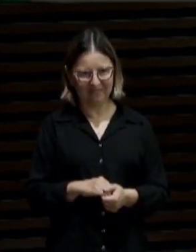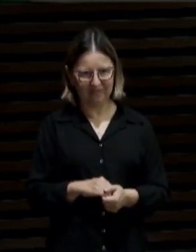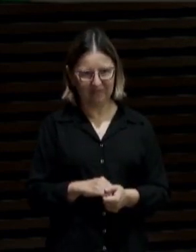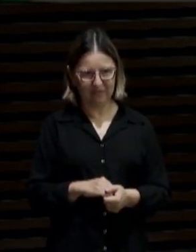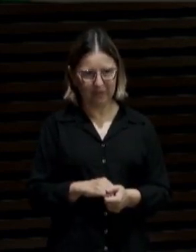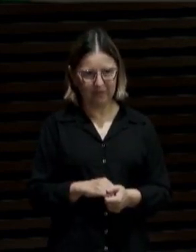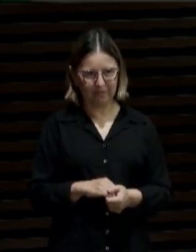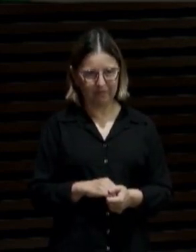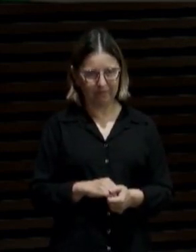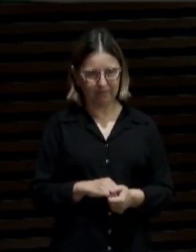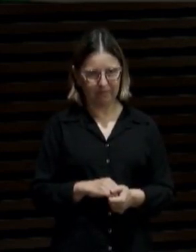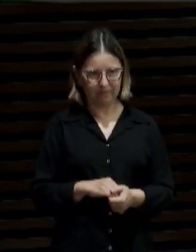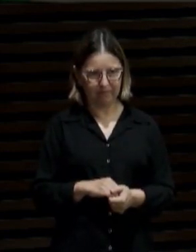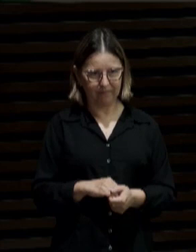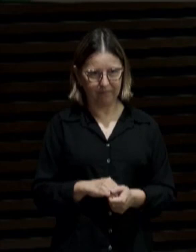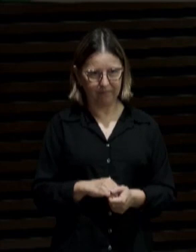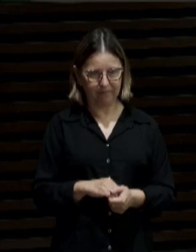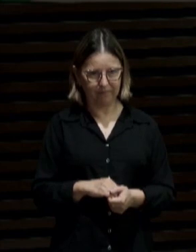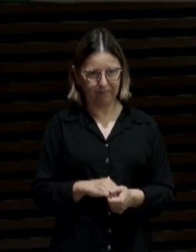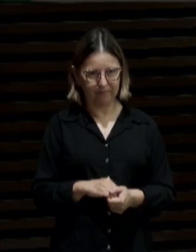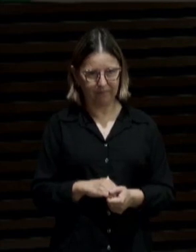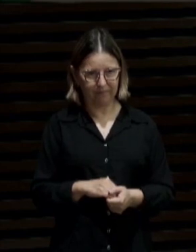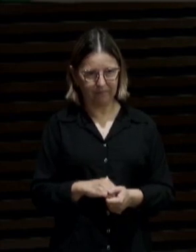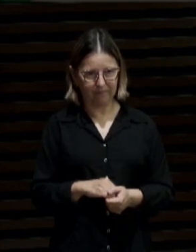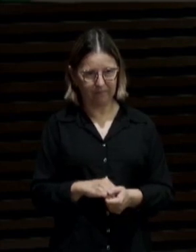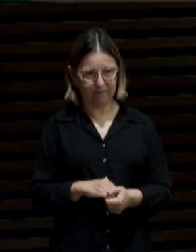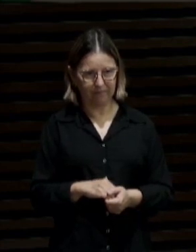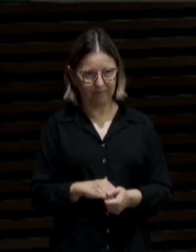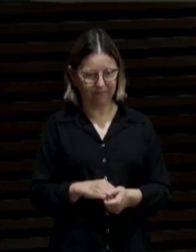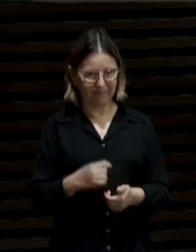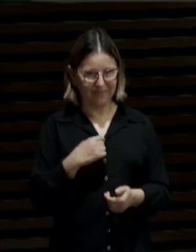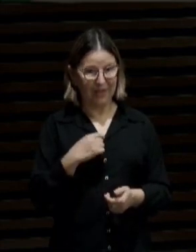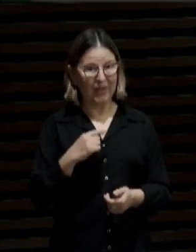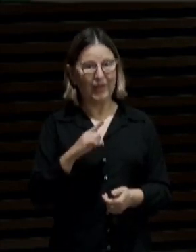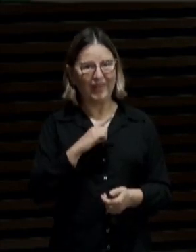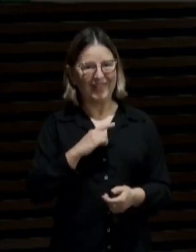eu já tentei o favor de Deus tantas vezes e eu tenho completa consciência que eu não consigo.